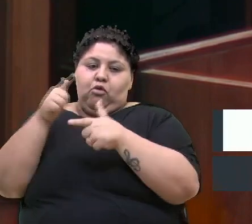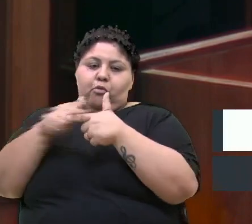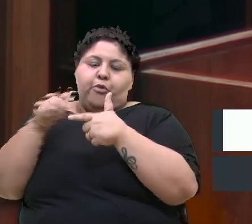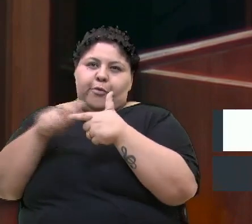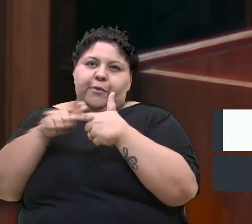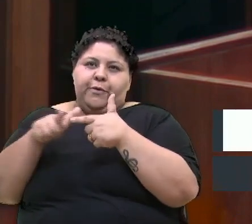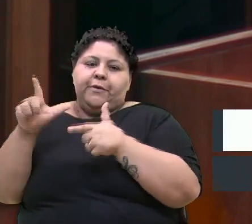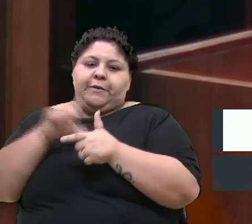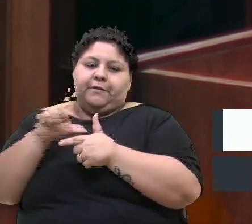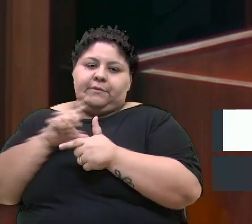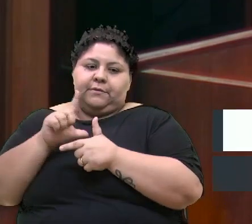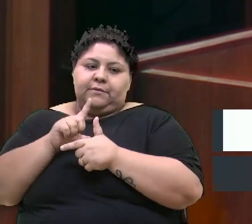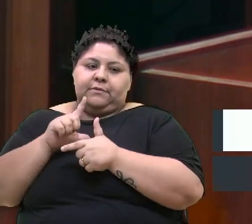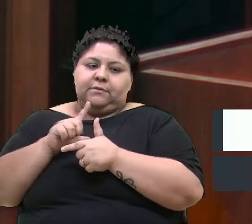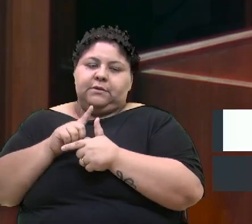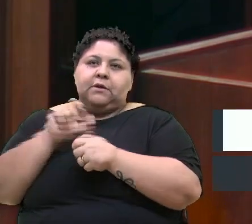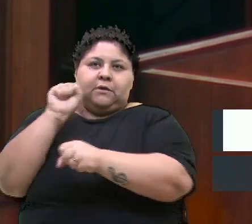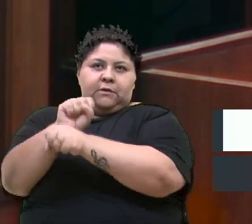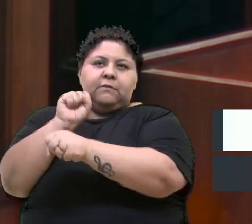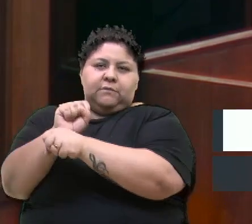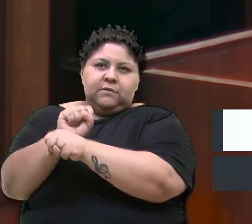e temos aguardando